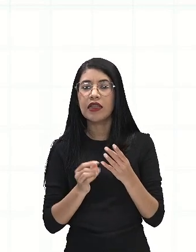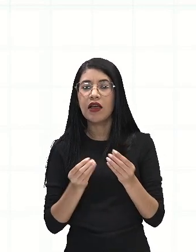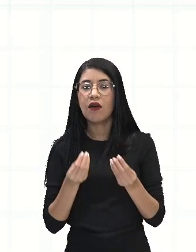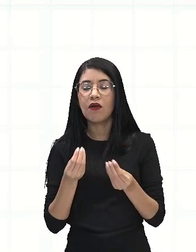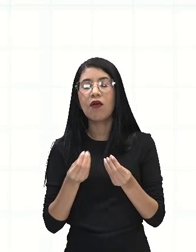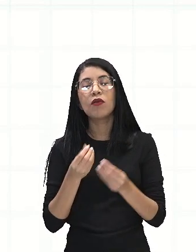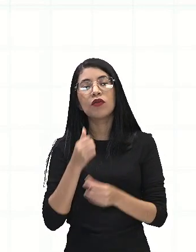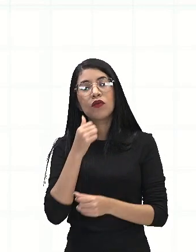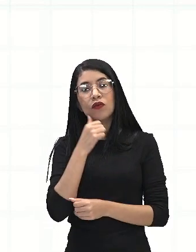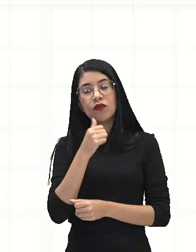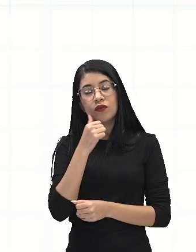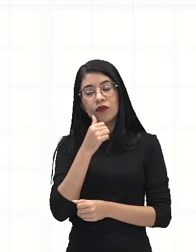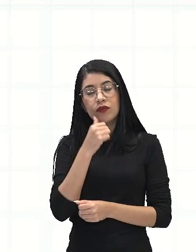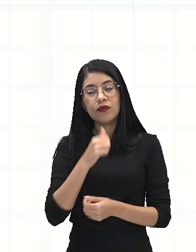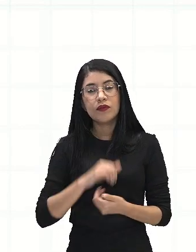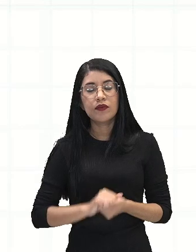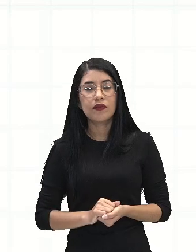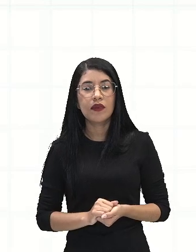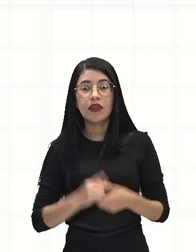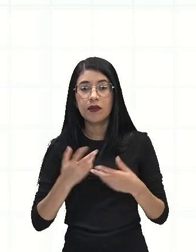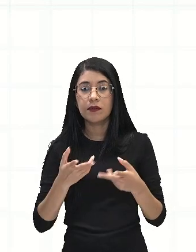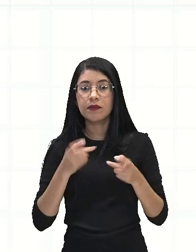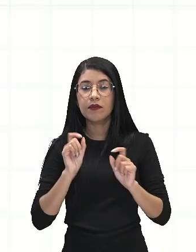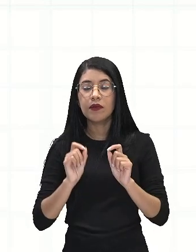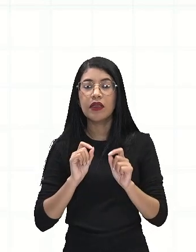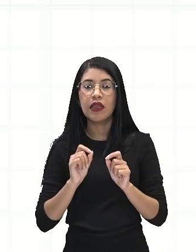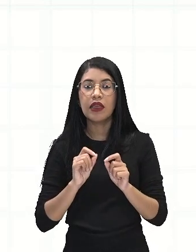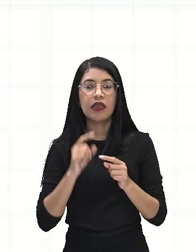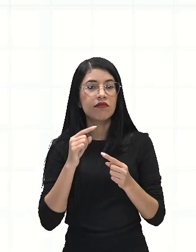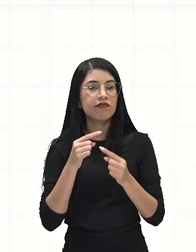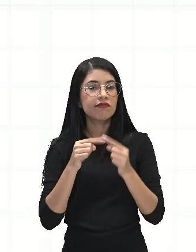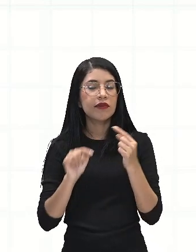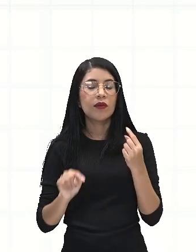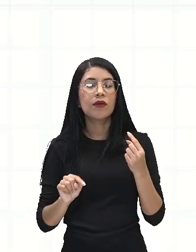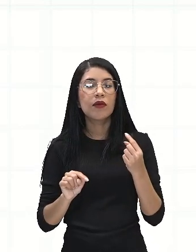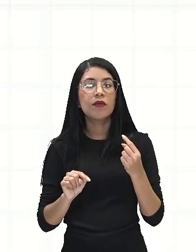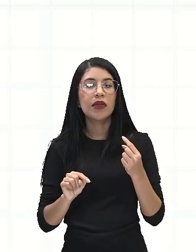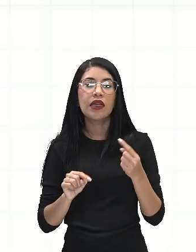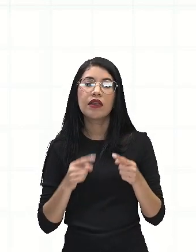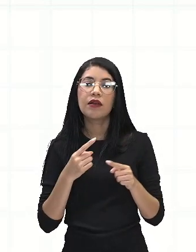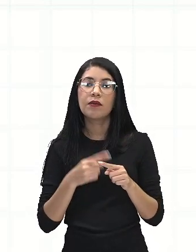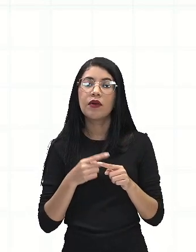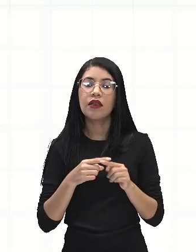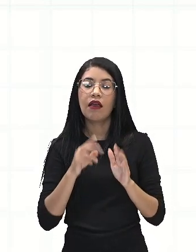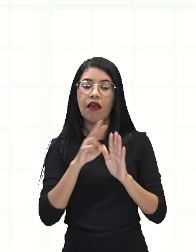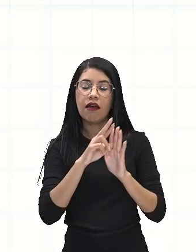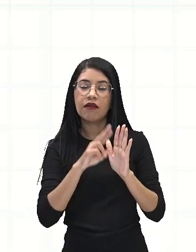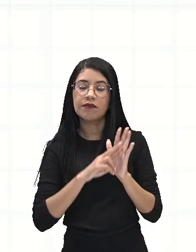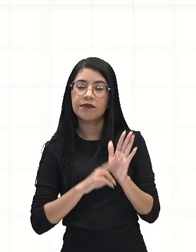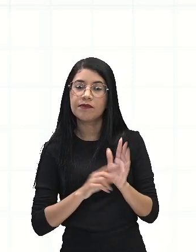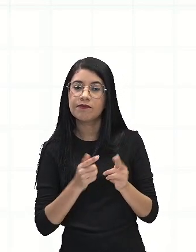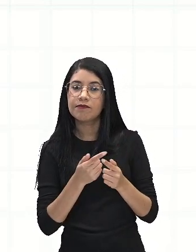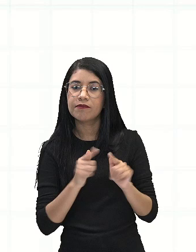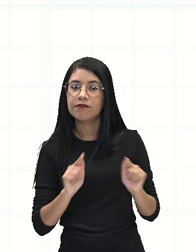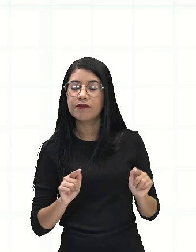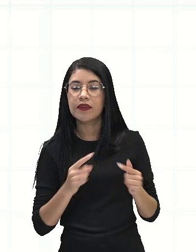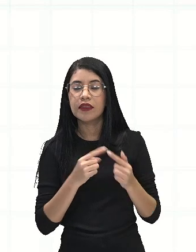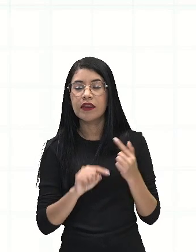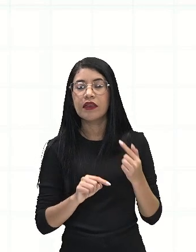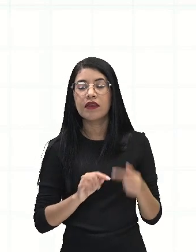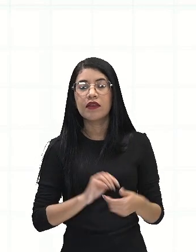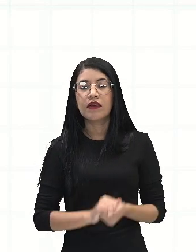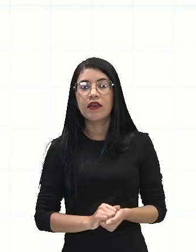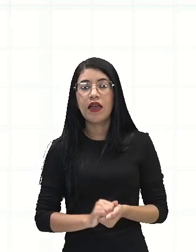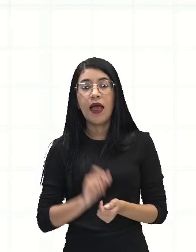Então, observem que nós temos aqui uma inadequação com relação à regra gramatical. Por quê? Porque a